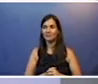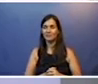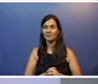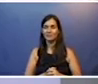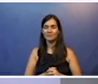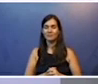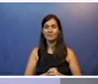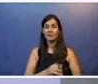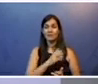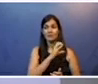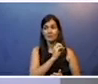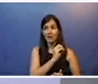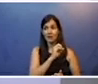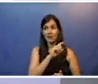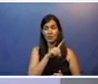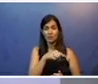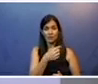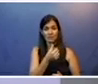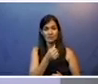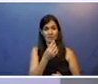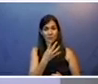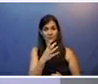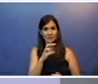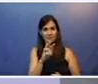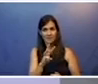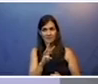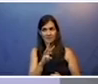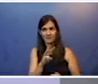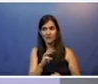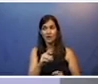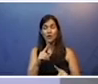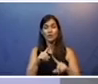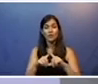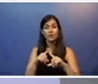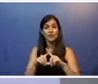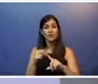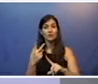0,643 vezes 250. Esse vai ser o valor de H.